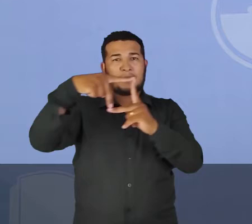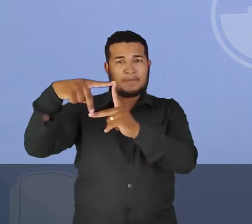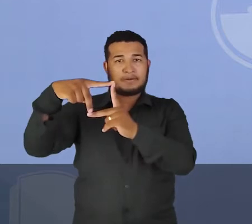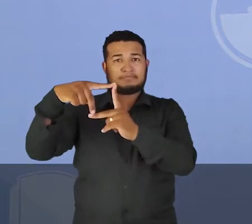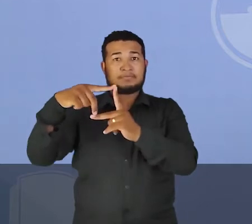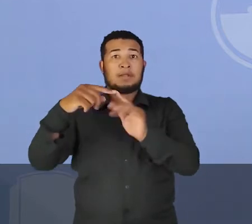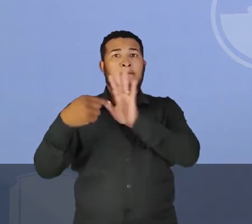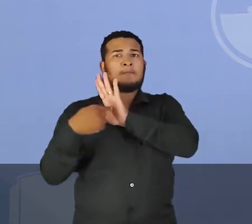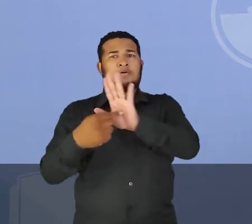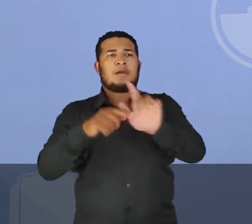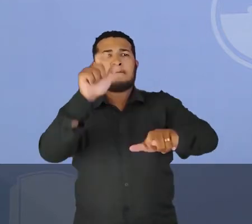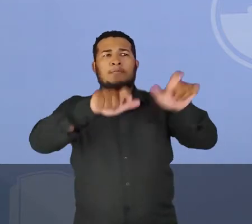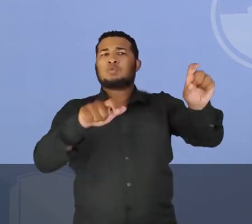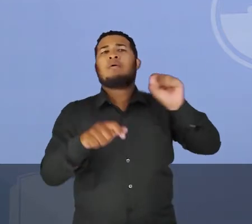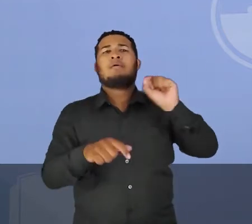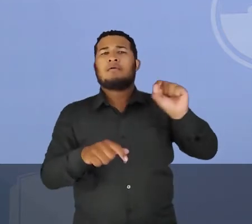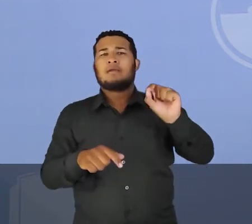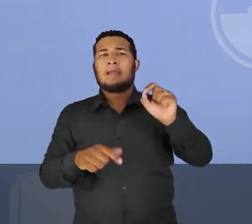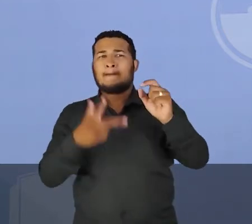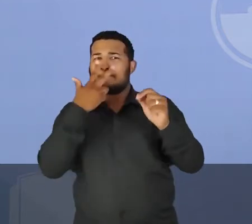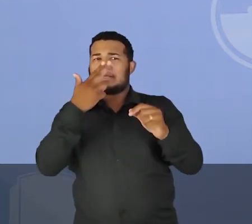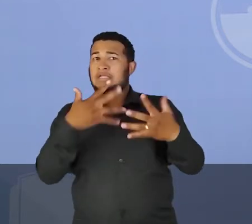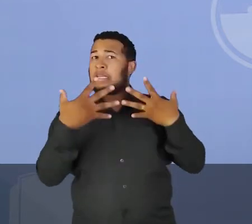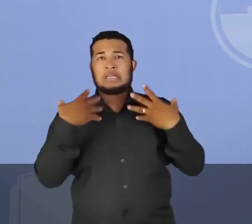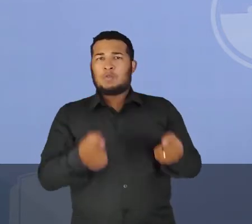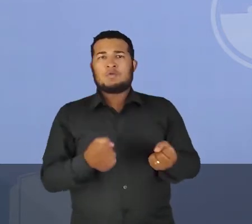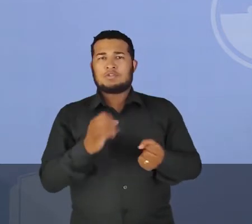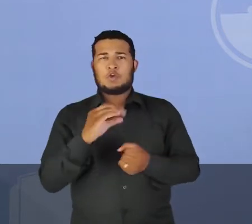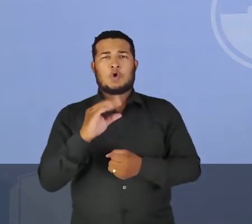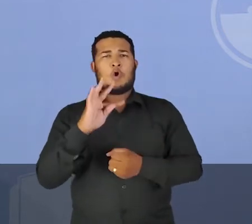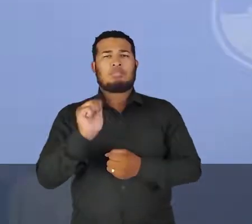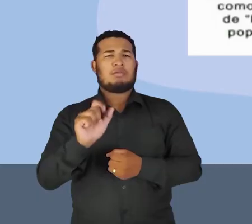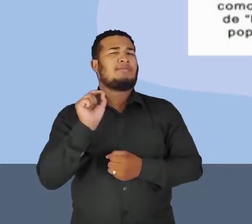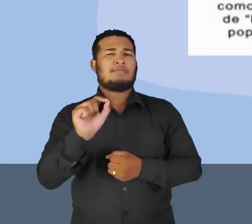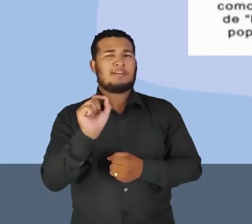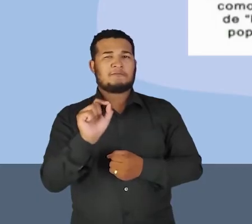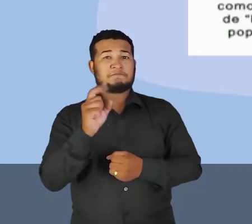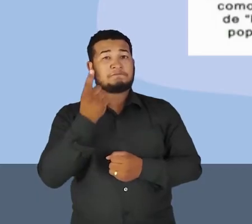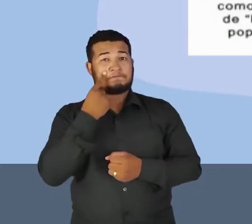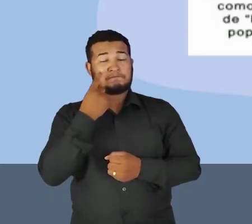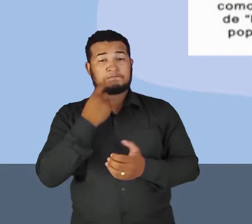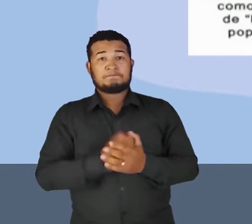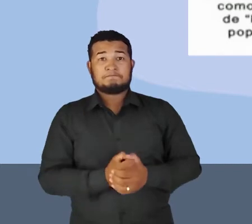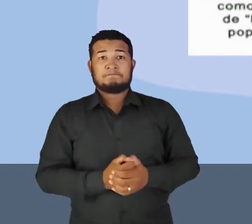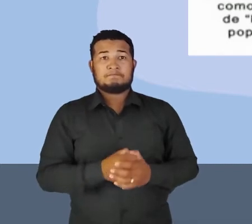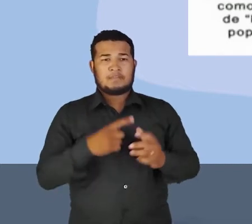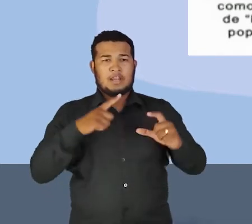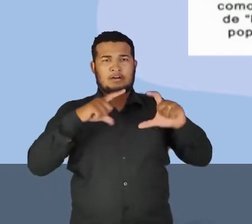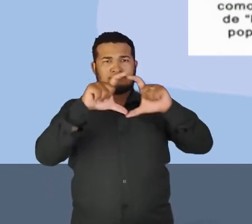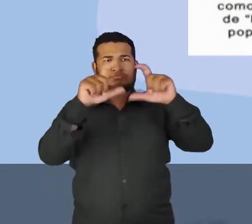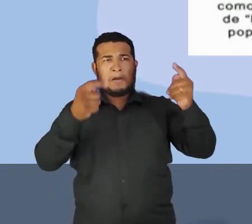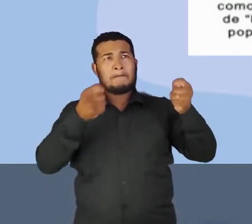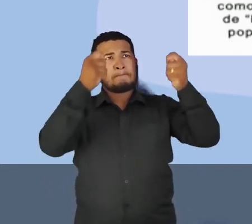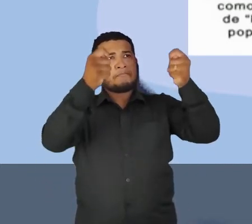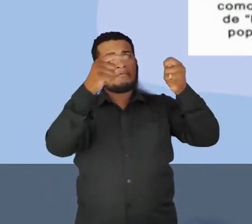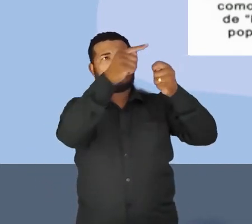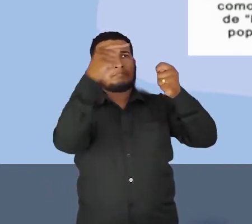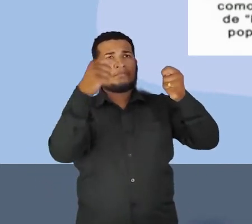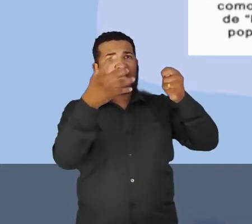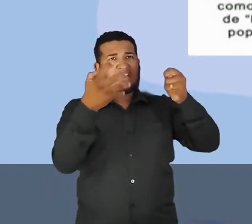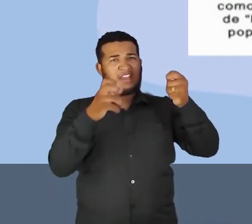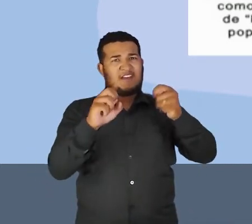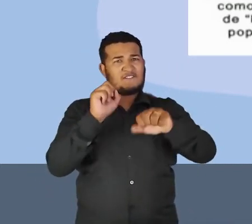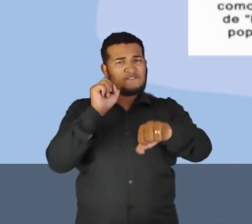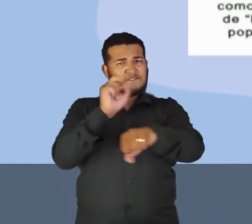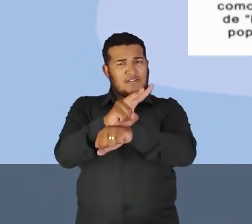essa pessoa que não é a favor do sistema de cotas. Olha lá, na plaquinha, né, ele diz assim, quer uma